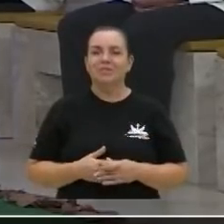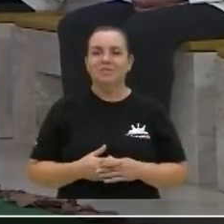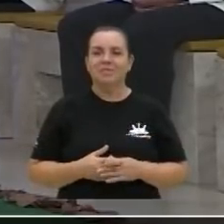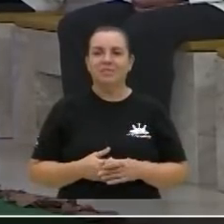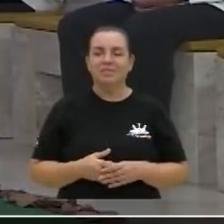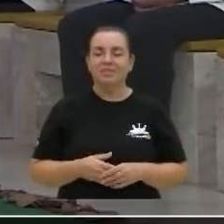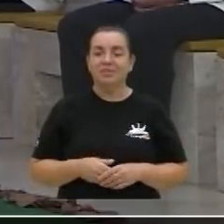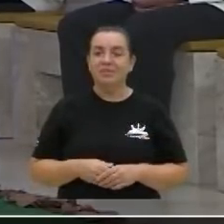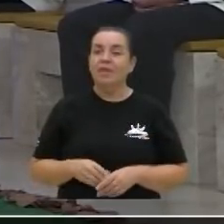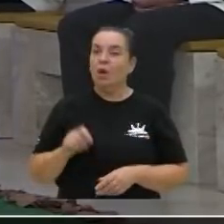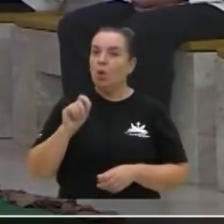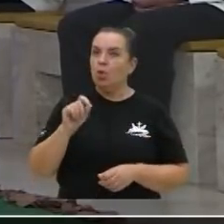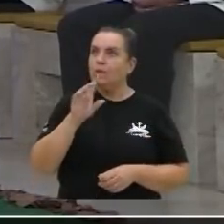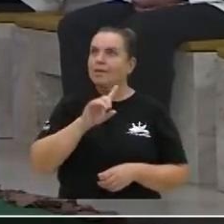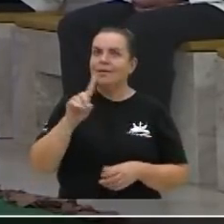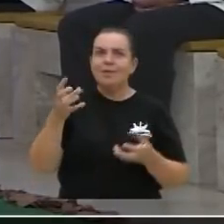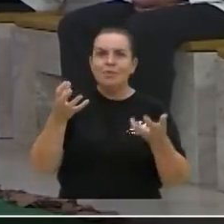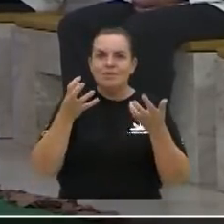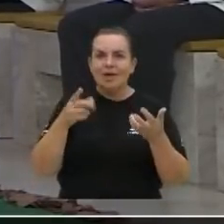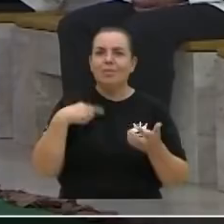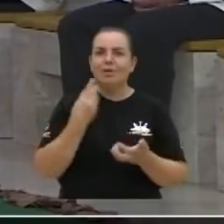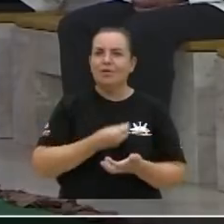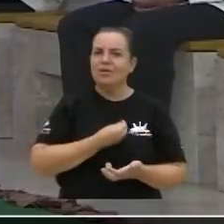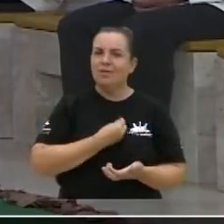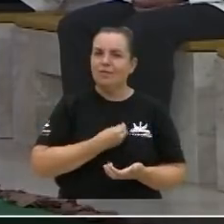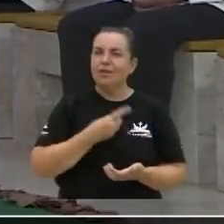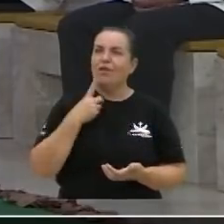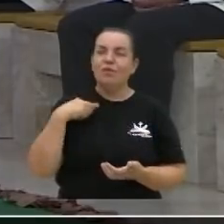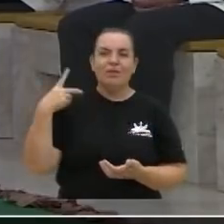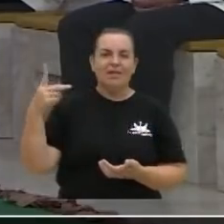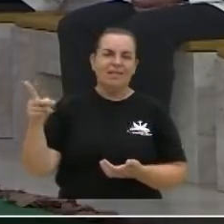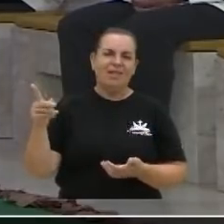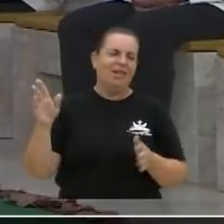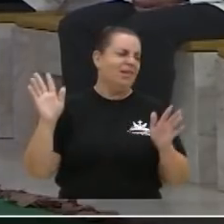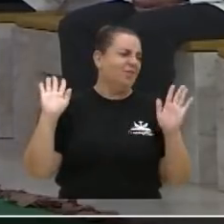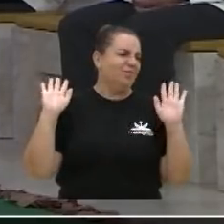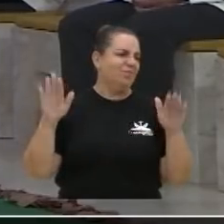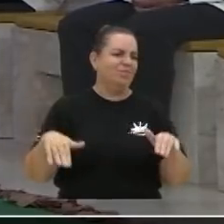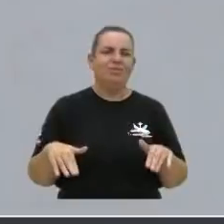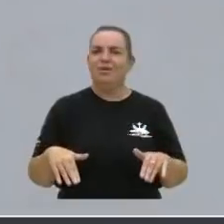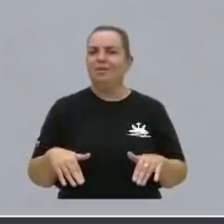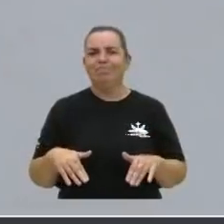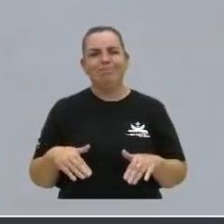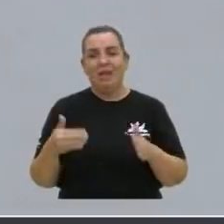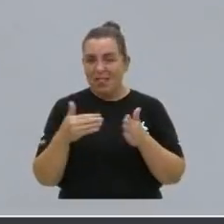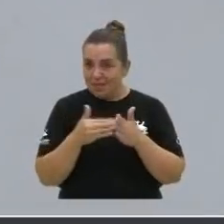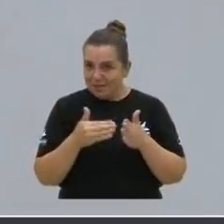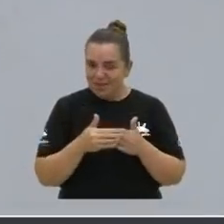A ação de Deus, os desígnios de Deus. A primeira vez